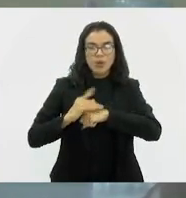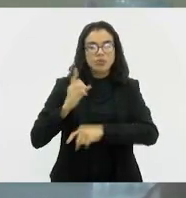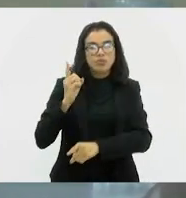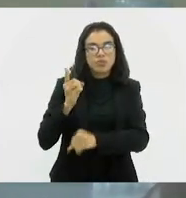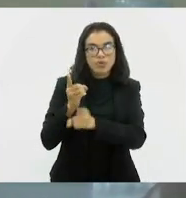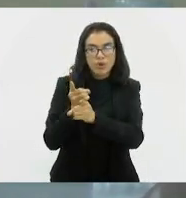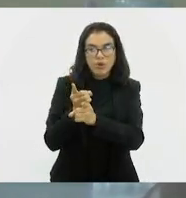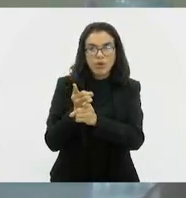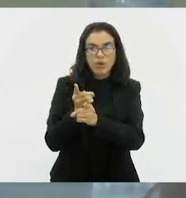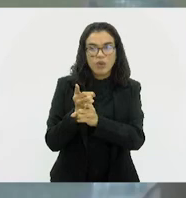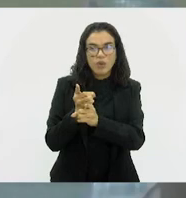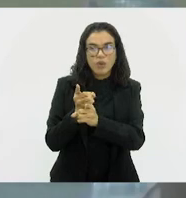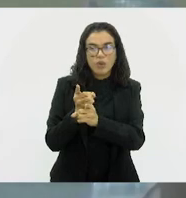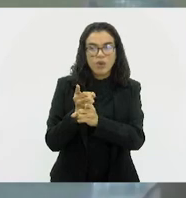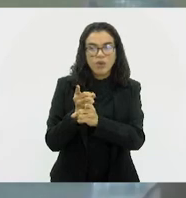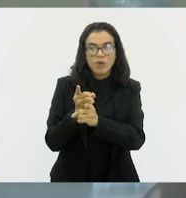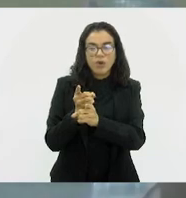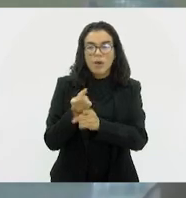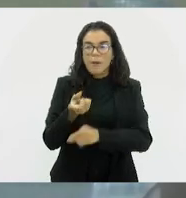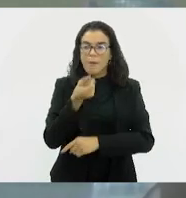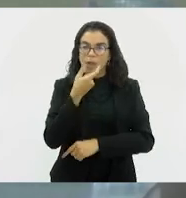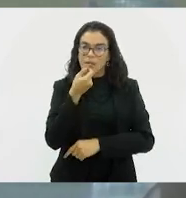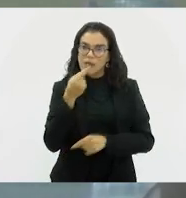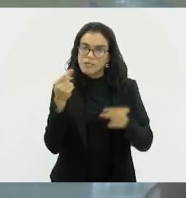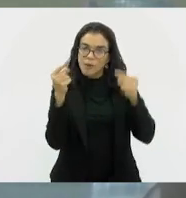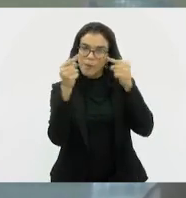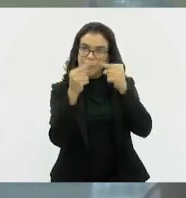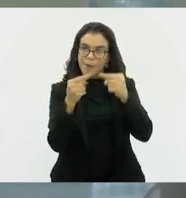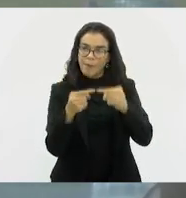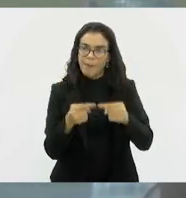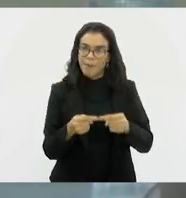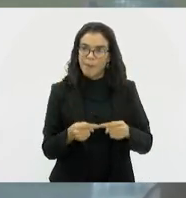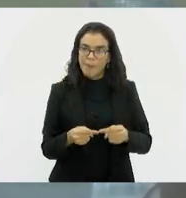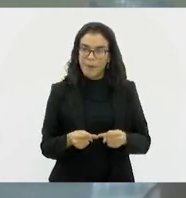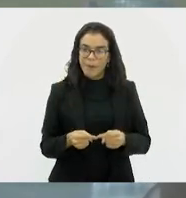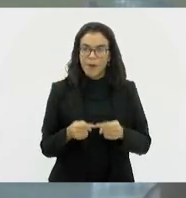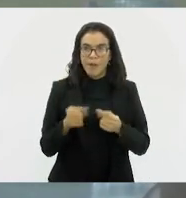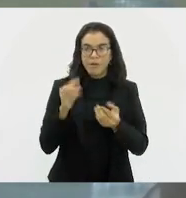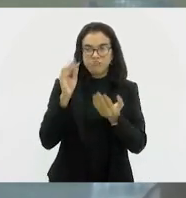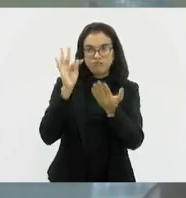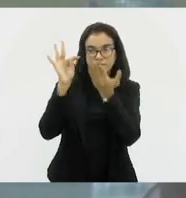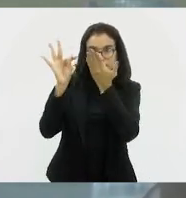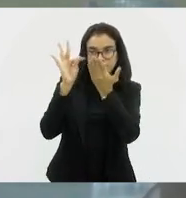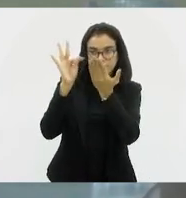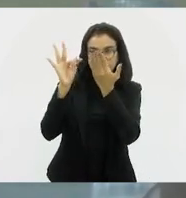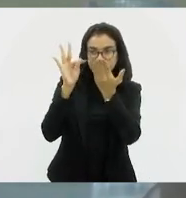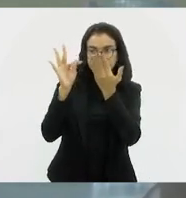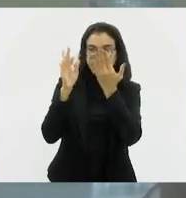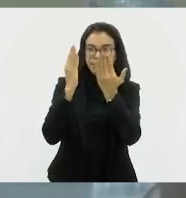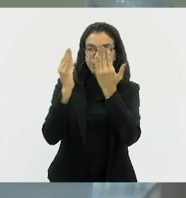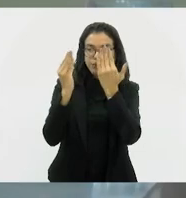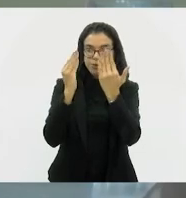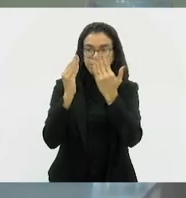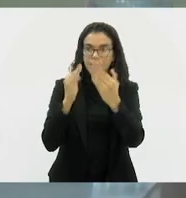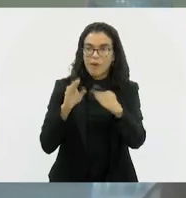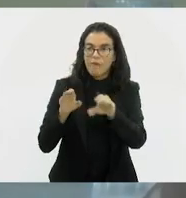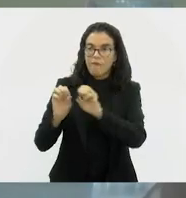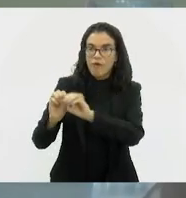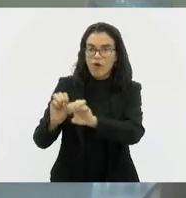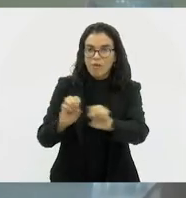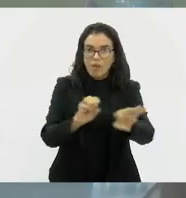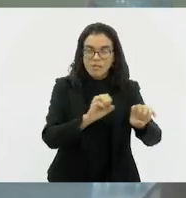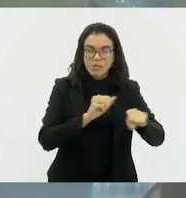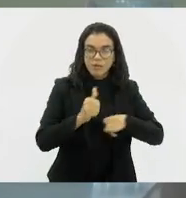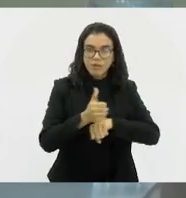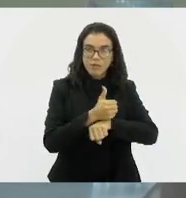diagnósticos, medicação adequada, psicoterapia e capacitação de profissionais e demais